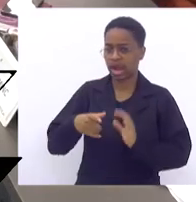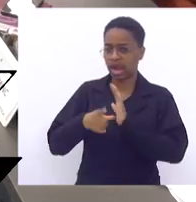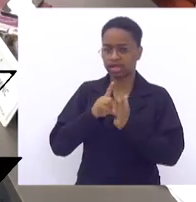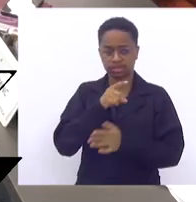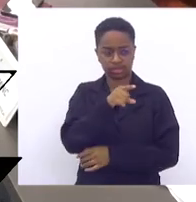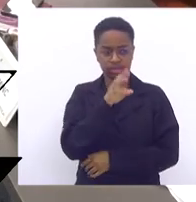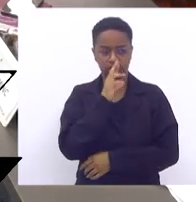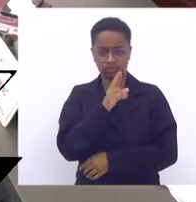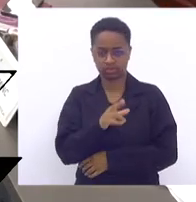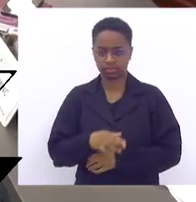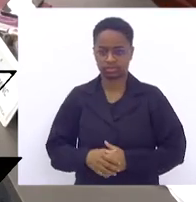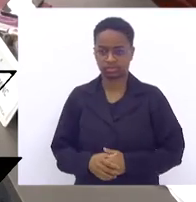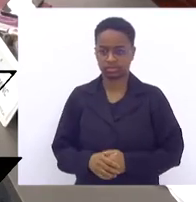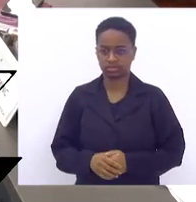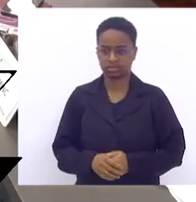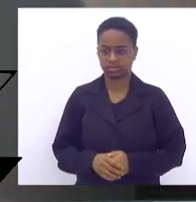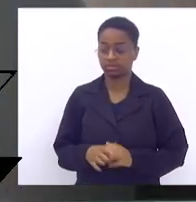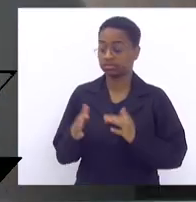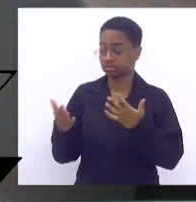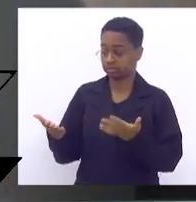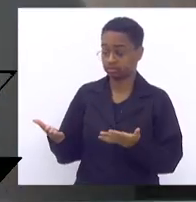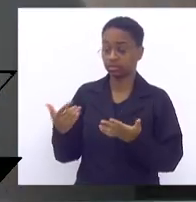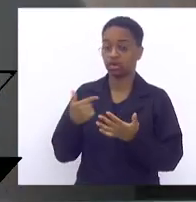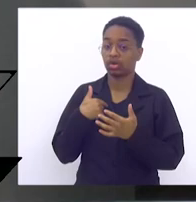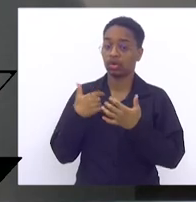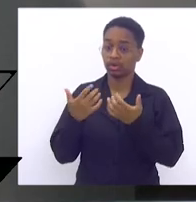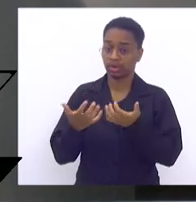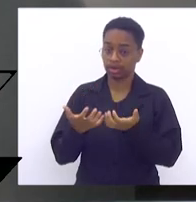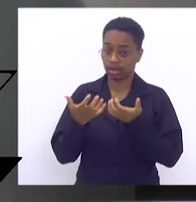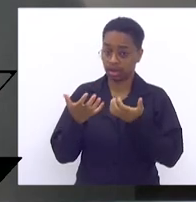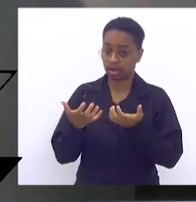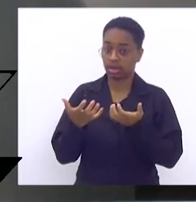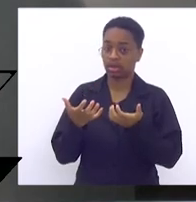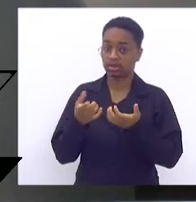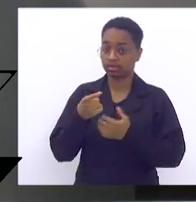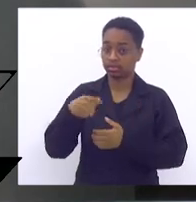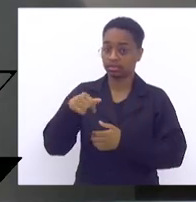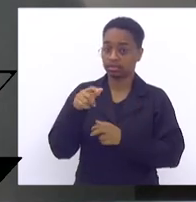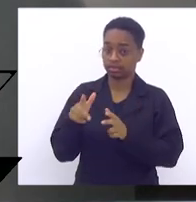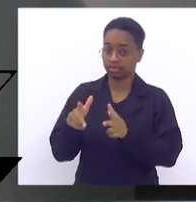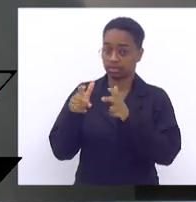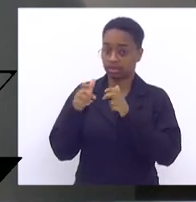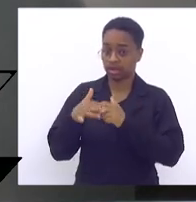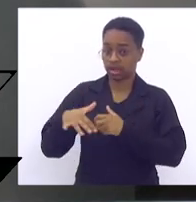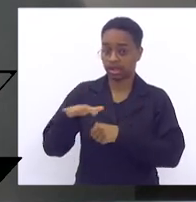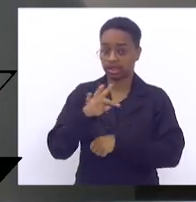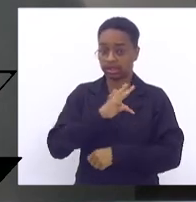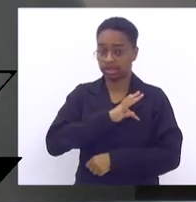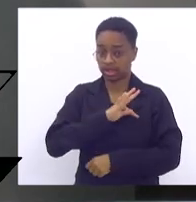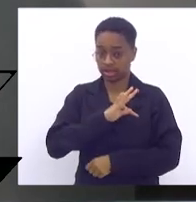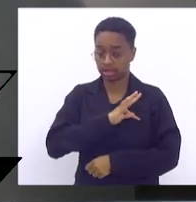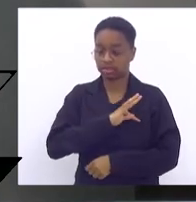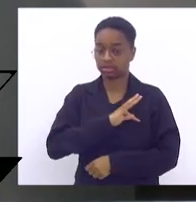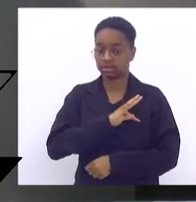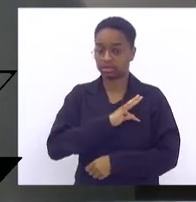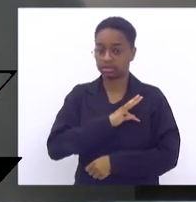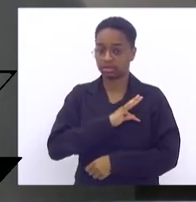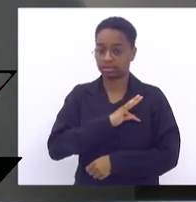Então, eu queria que esta consideração técnica fosse objeto